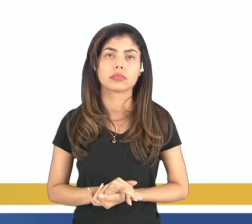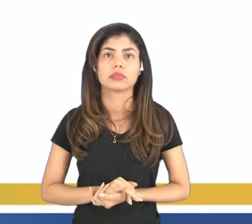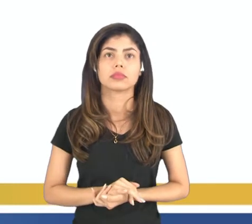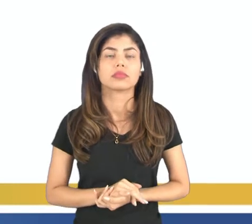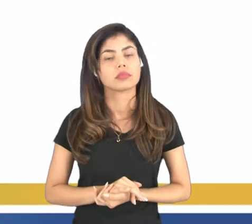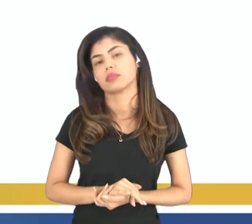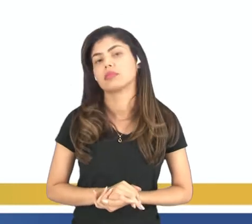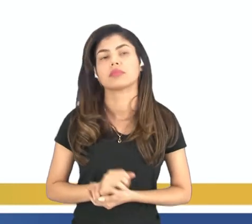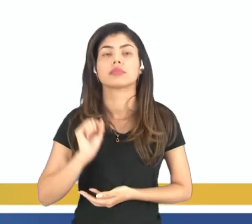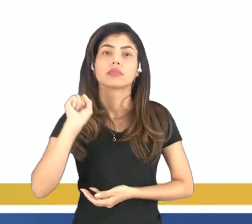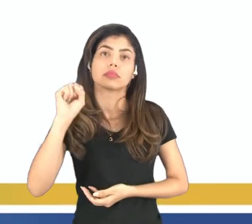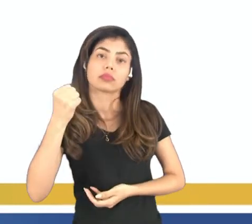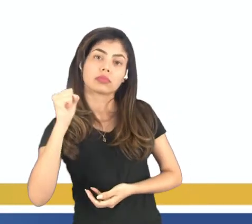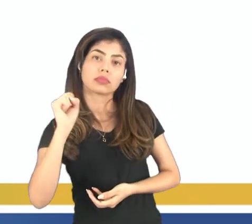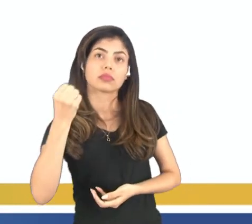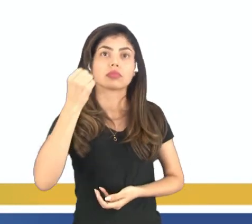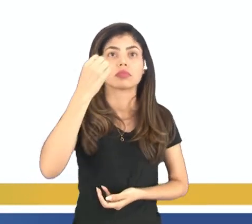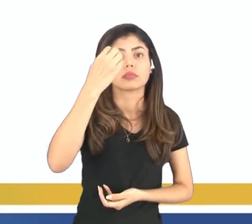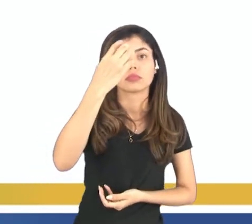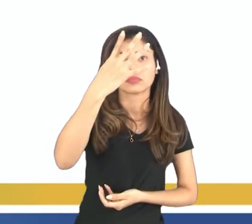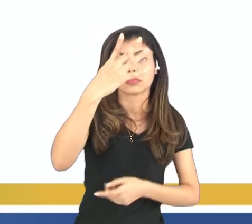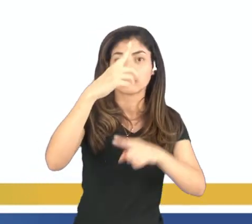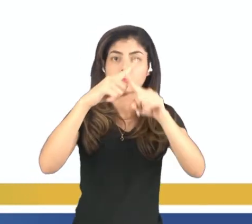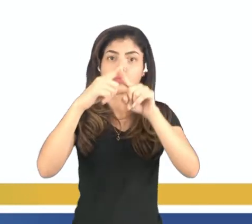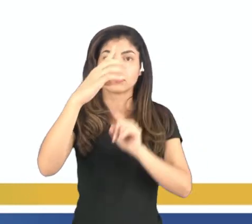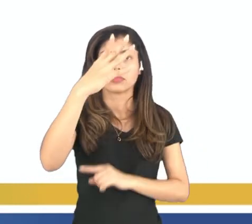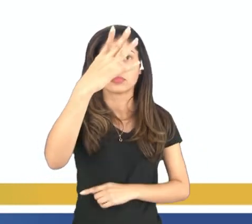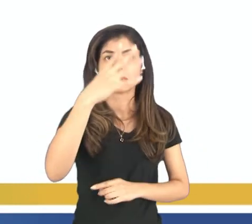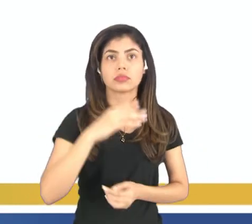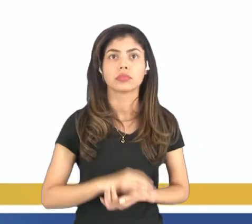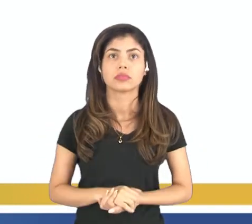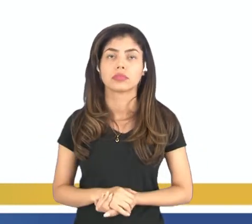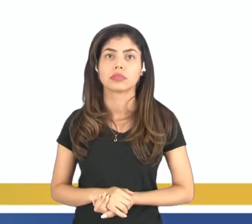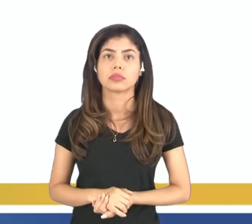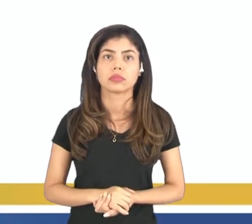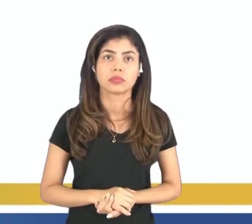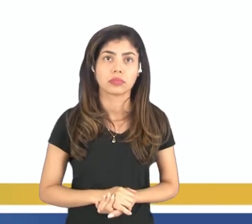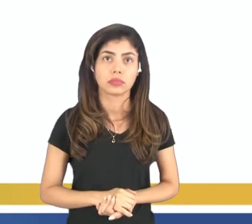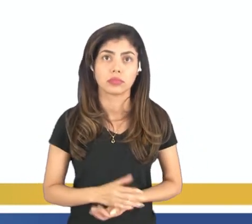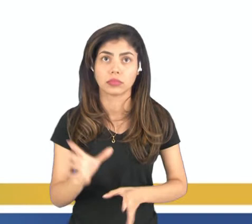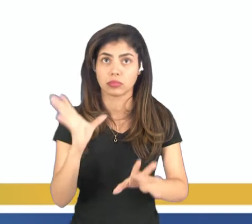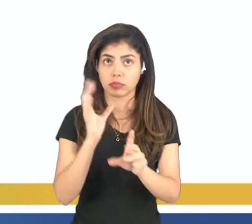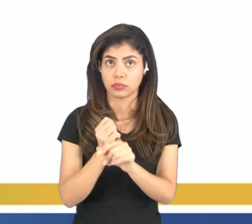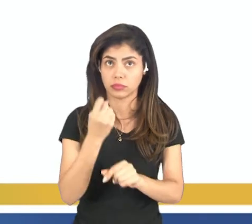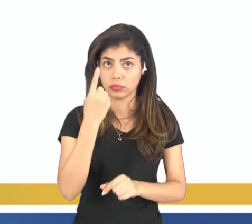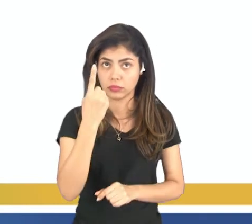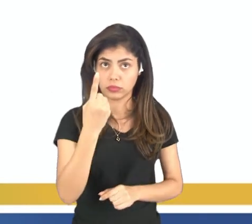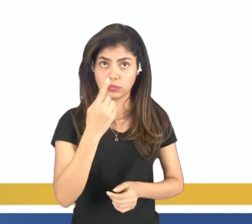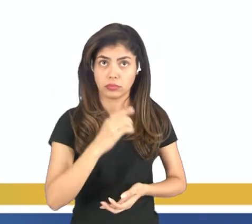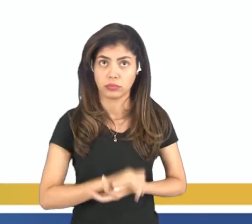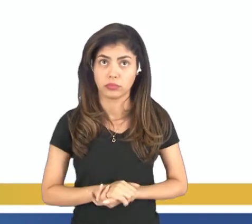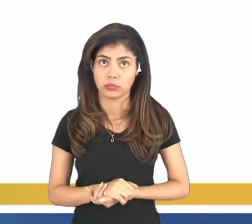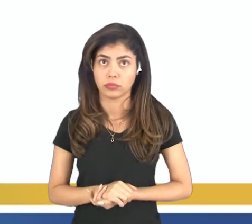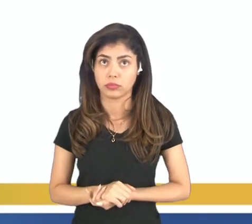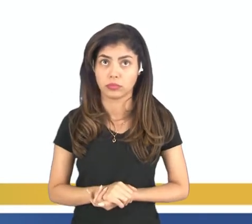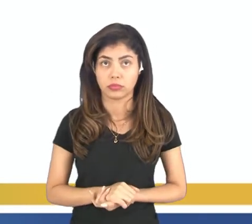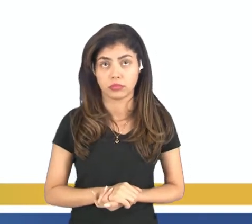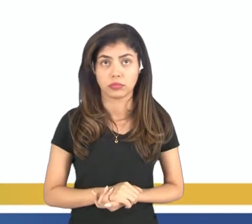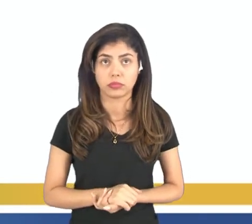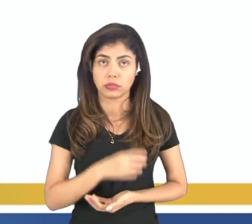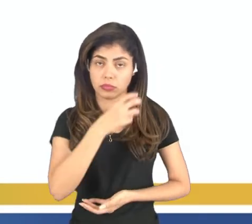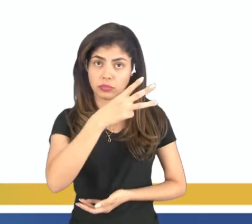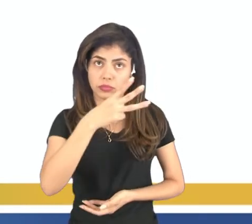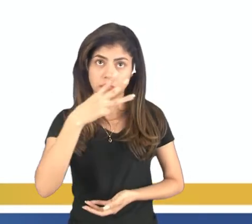próximo número que nós vamos multiplicar que é 48 x 4 o resultado você vai somar com certo então